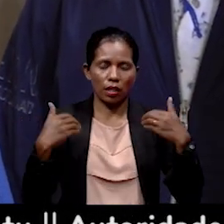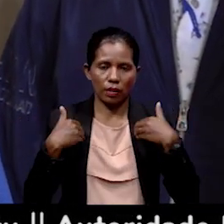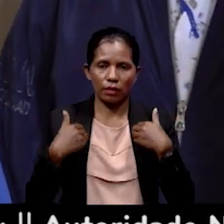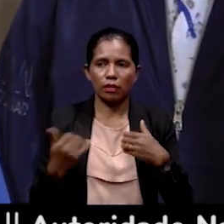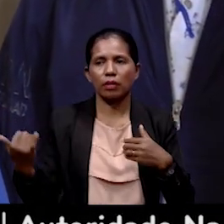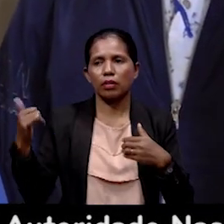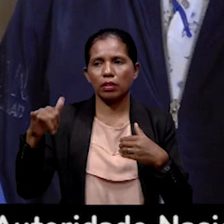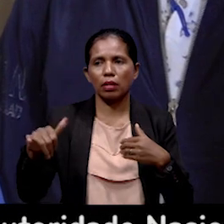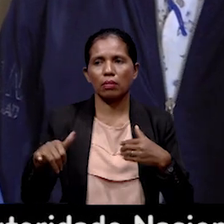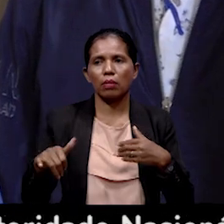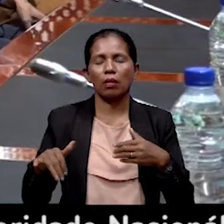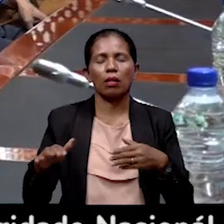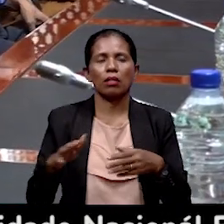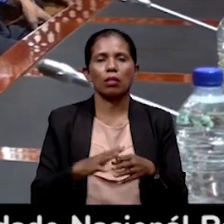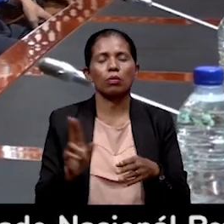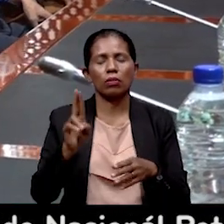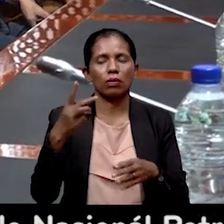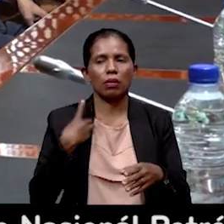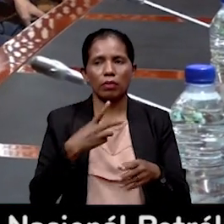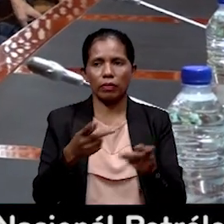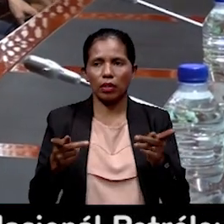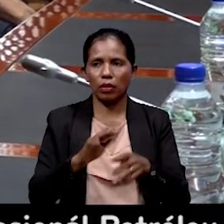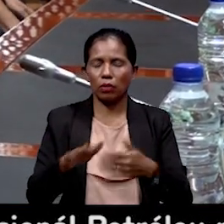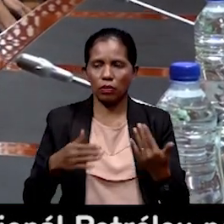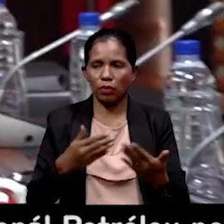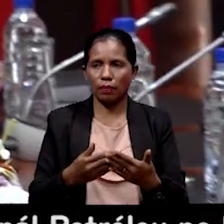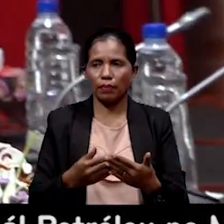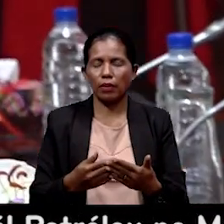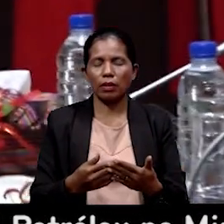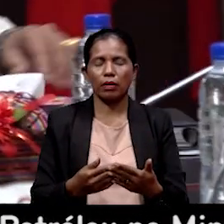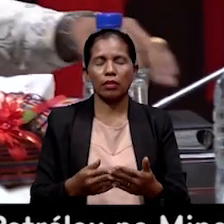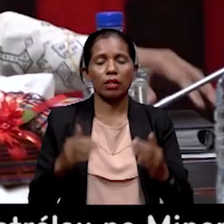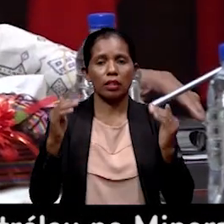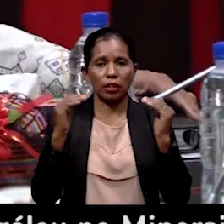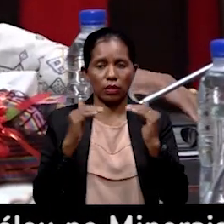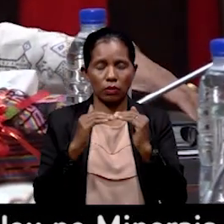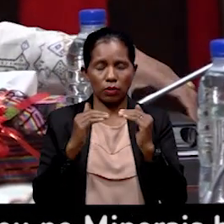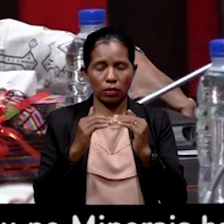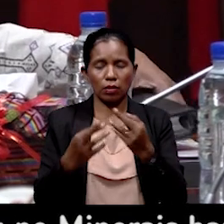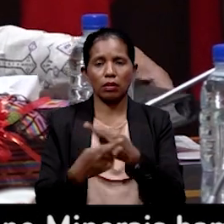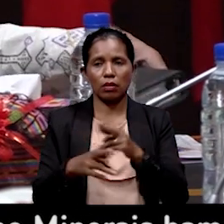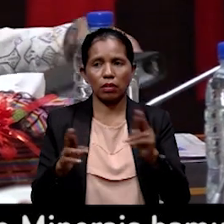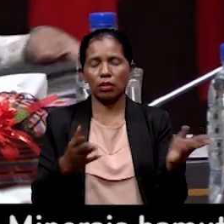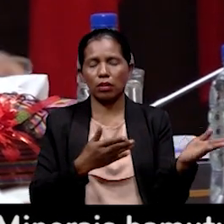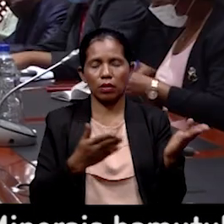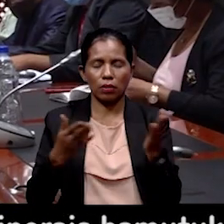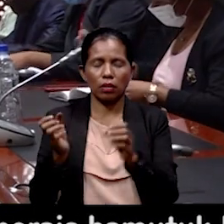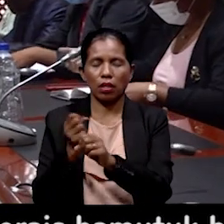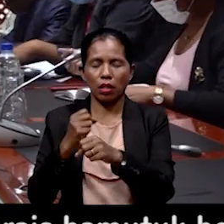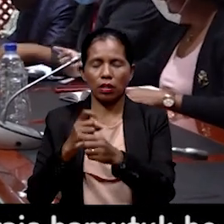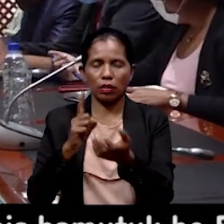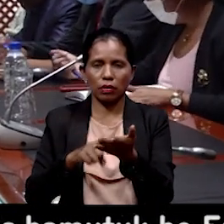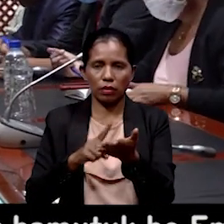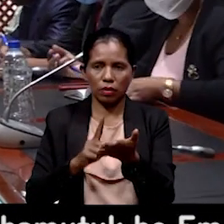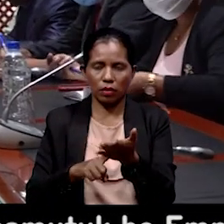Se não me ocupo, é o meu fatal em outro. Gregório de Araújo Hateten, resultado do encontro com o chefe de Estado, selou e discussão com o